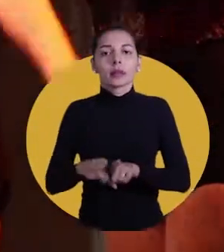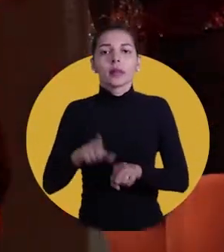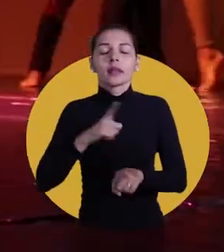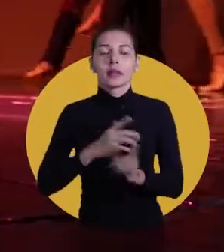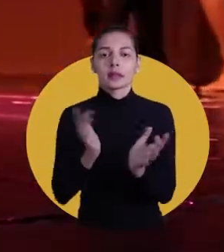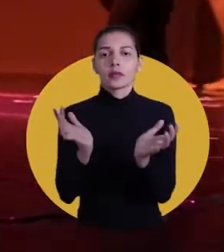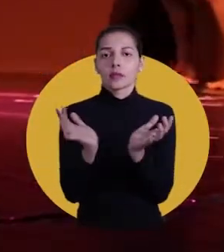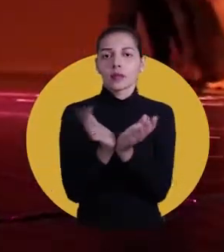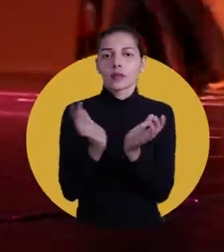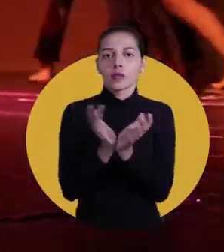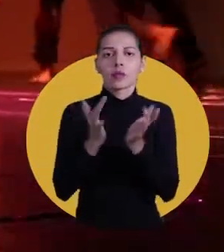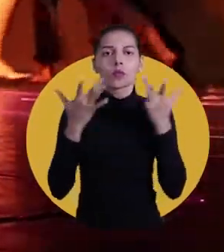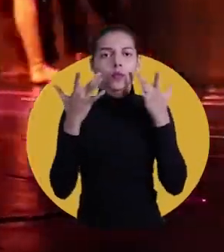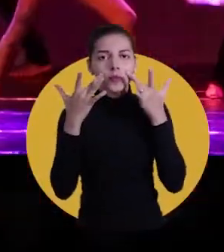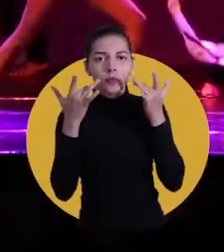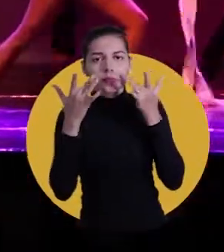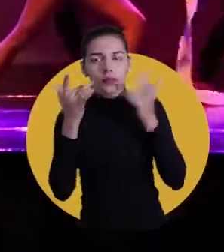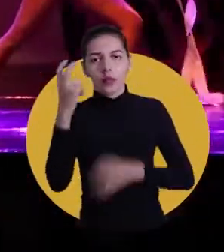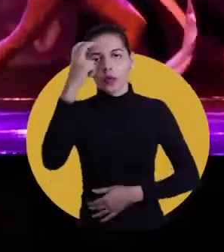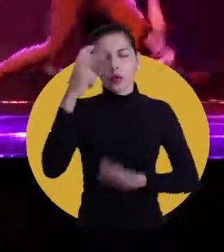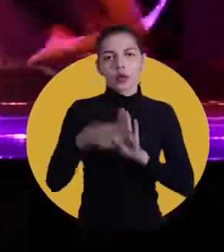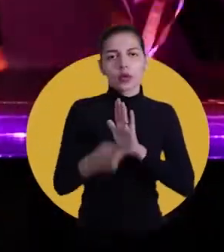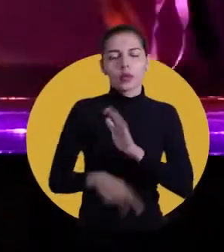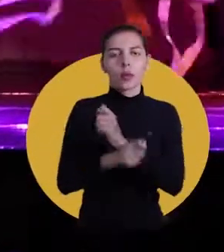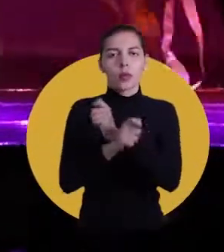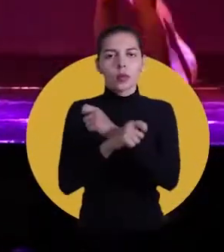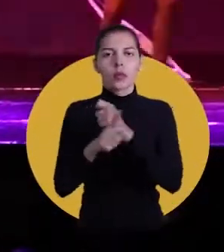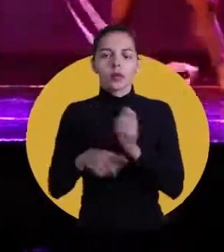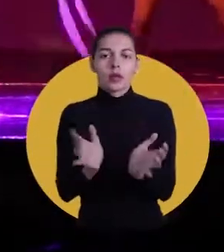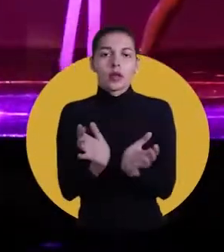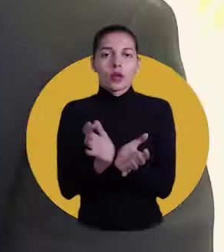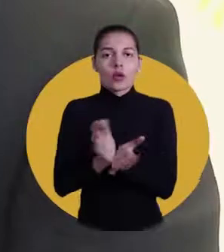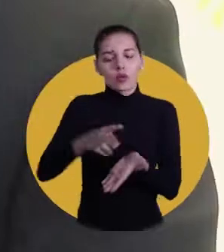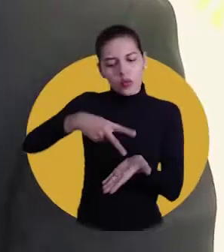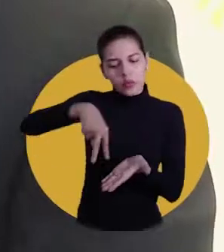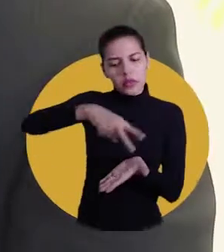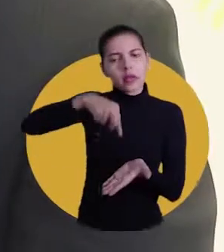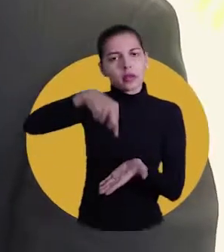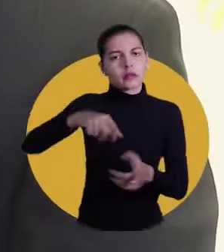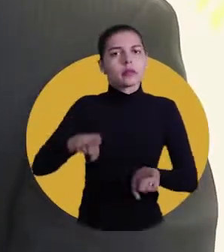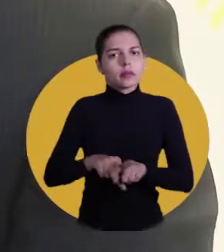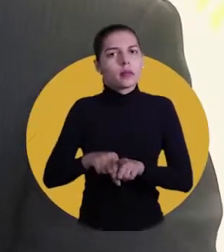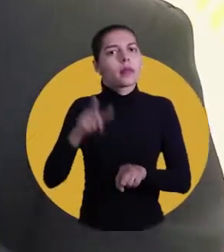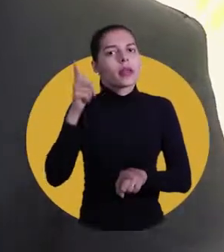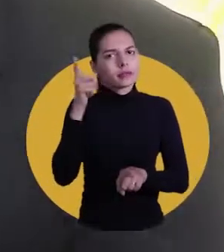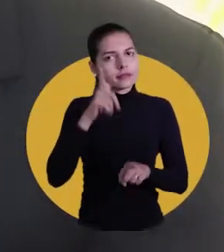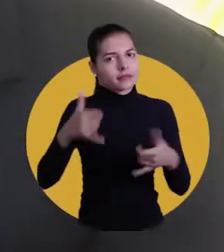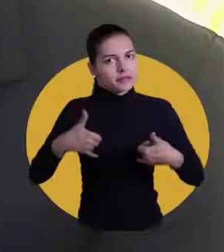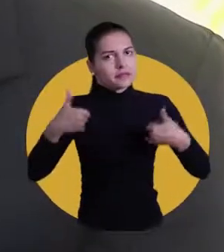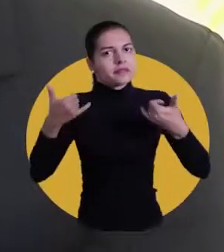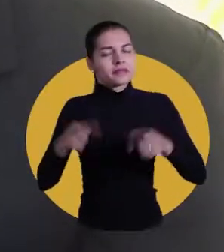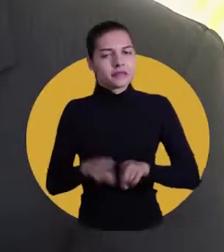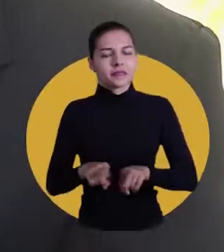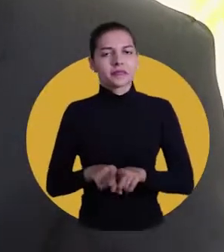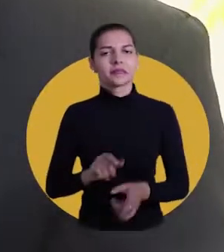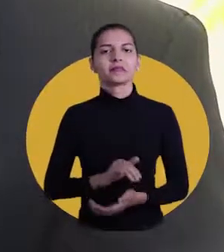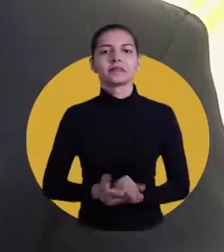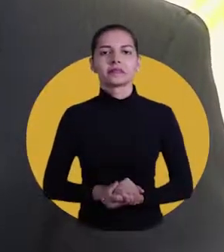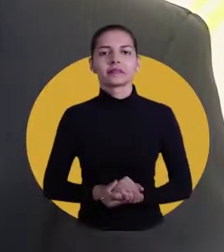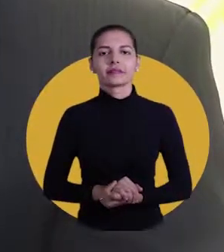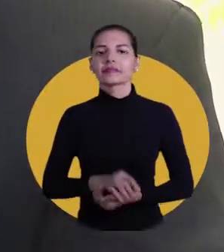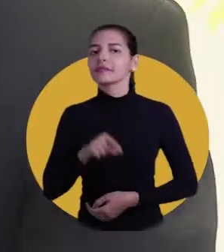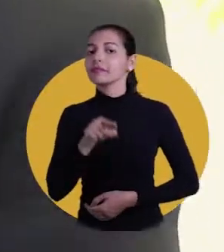e Cultura da PUC Goiás. Isso revela, claro, que a natureza comunitária da